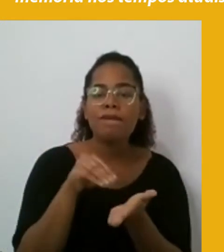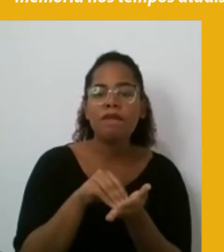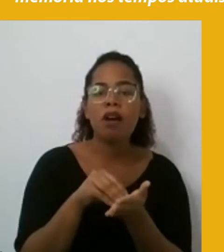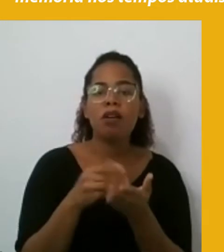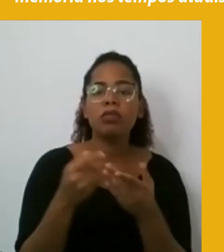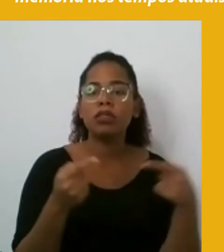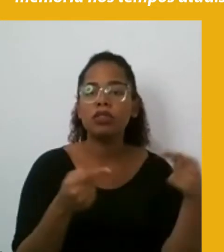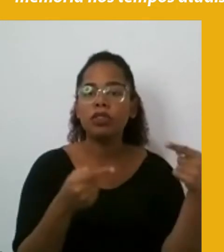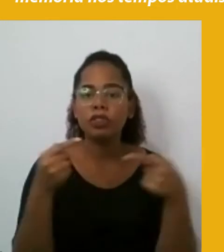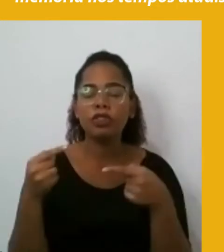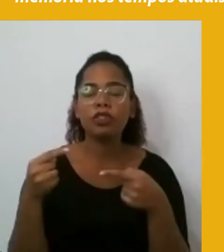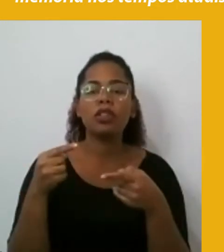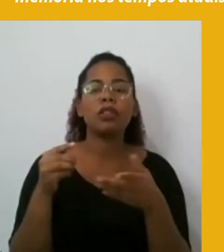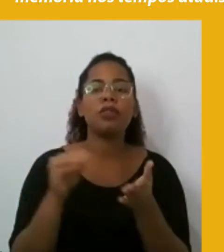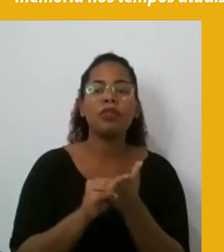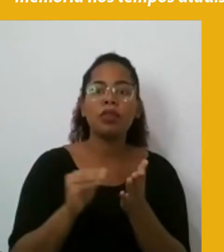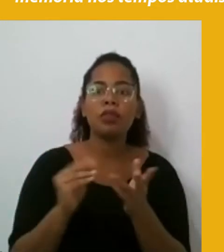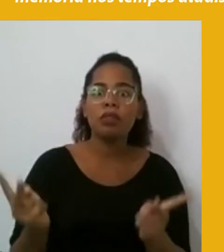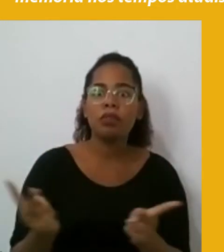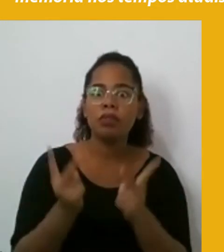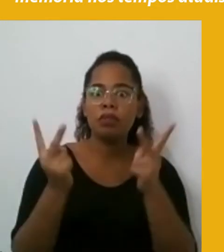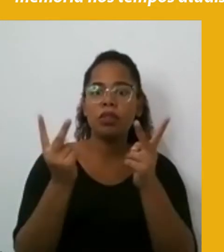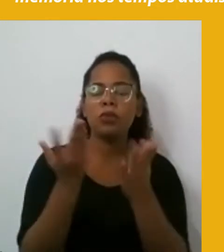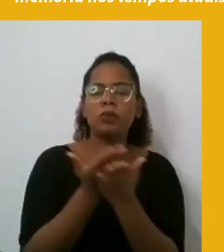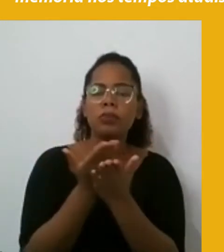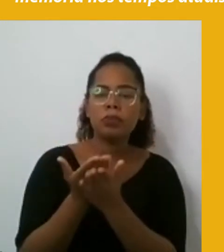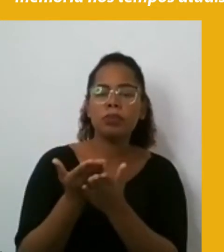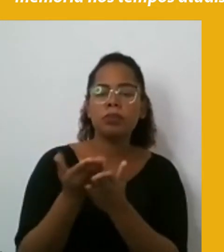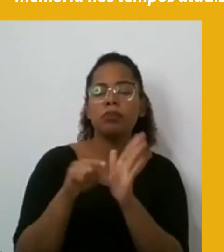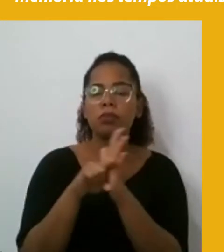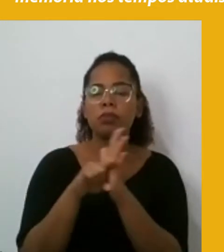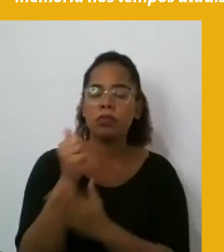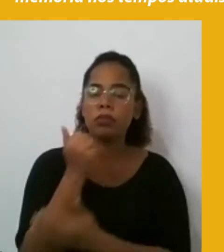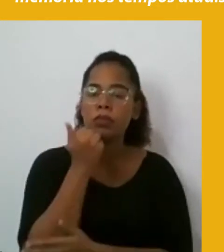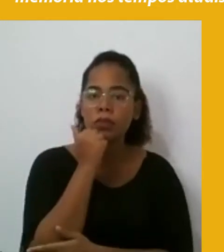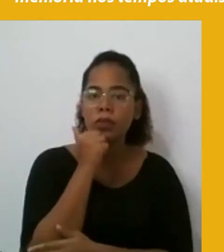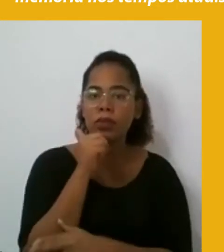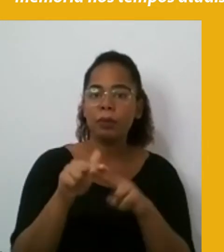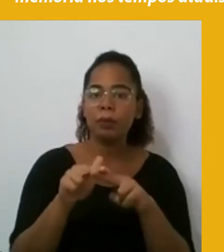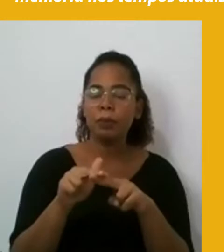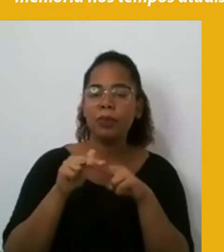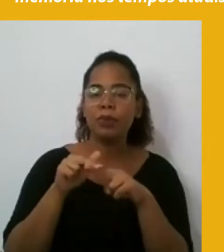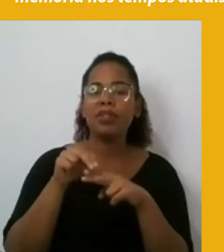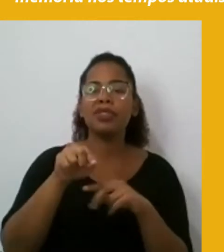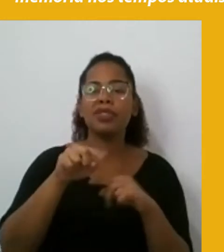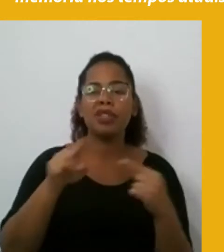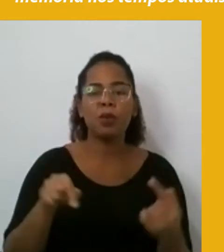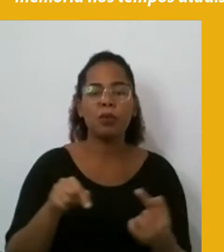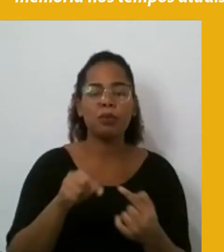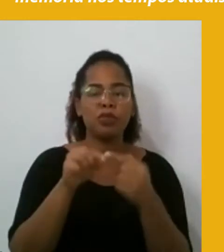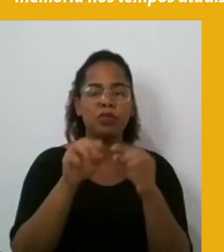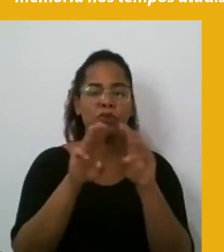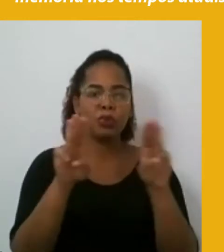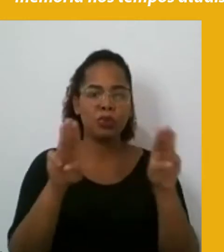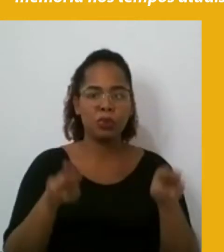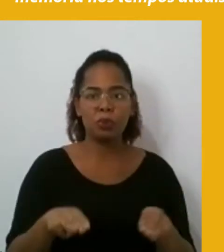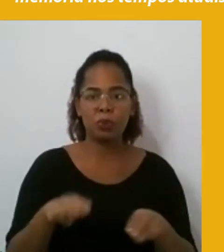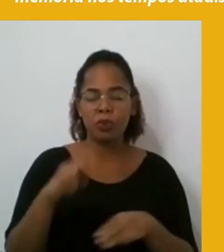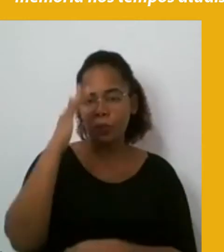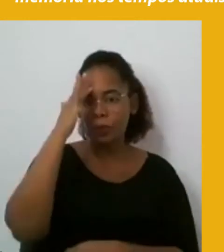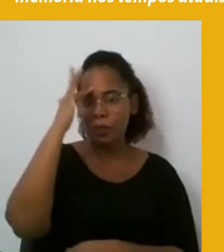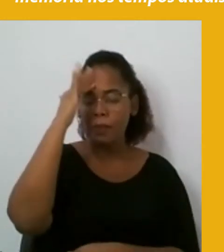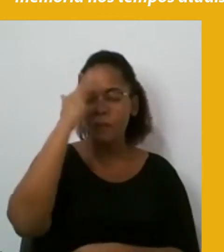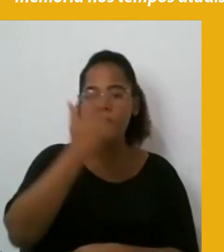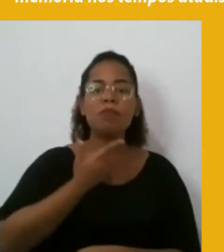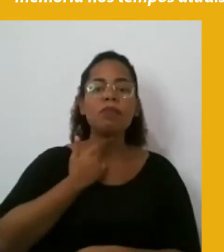né? Então, assim, essa é a utopia museal, né? Isso a gente vem pensando e é isso que